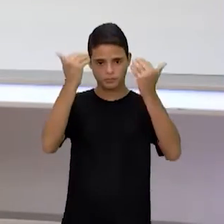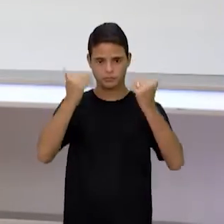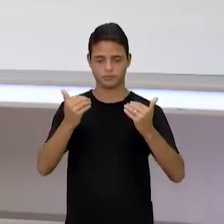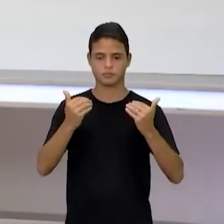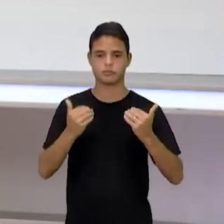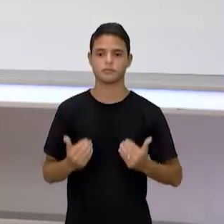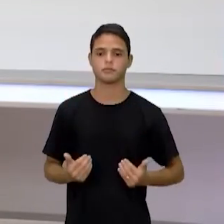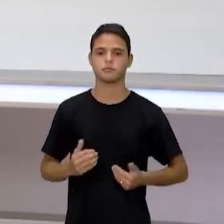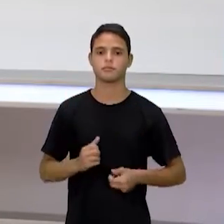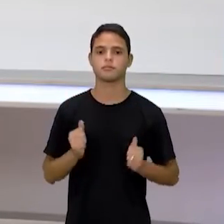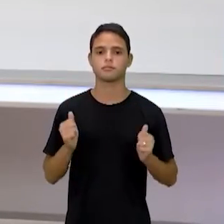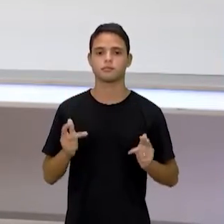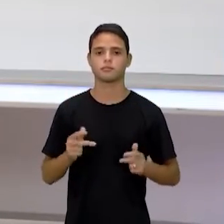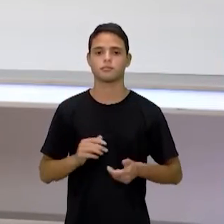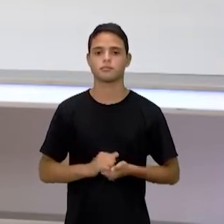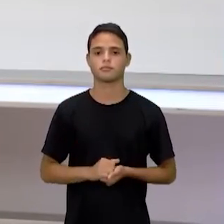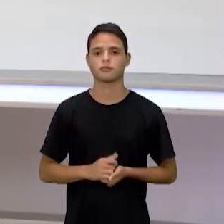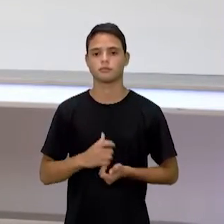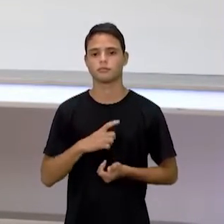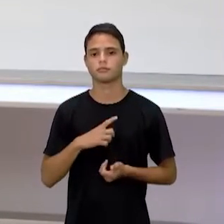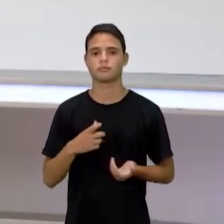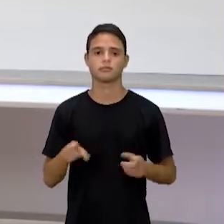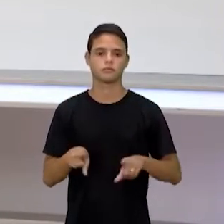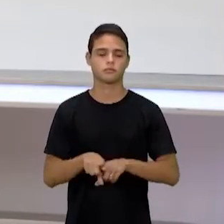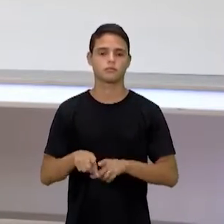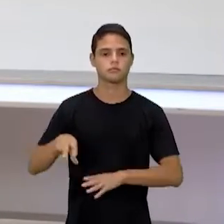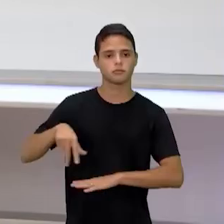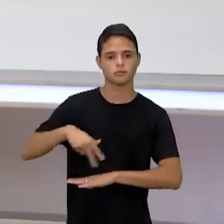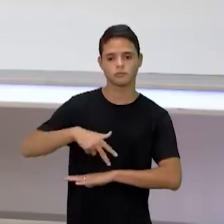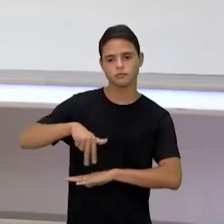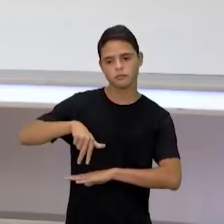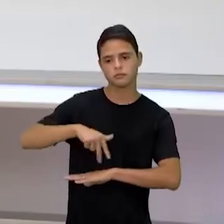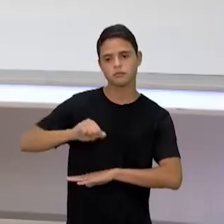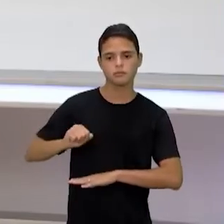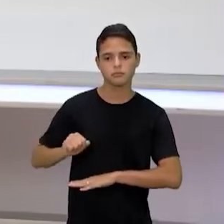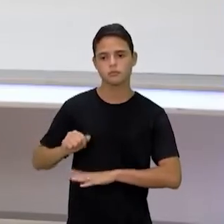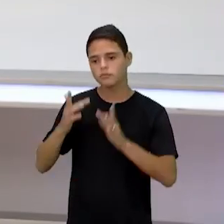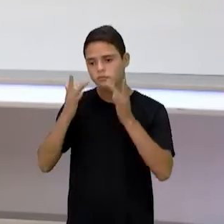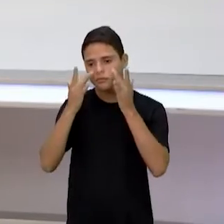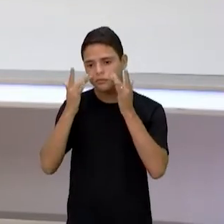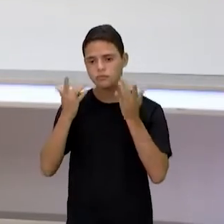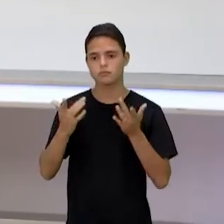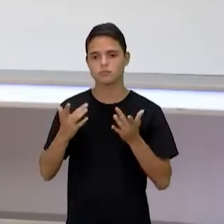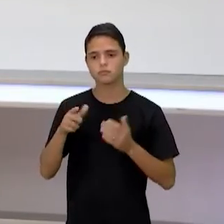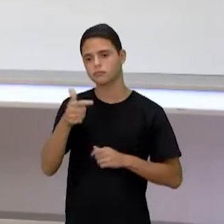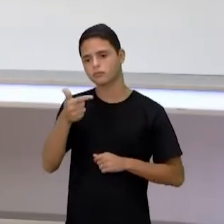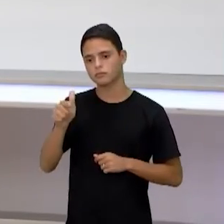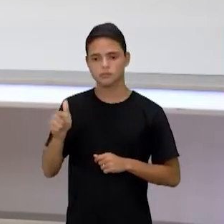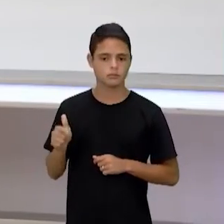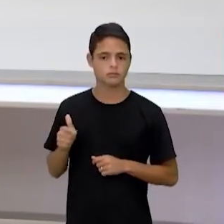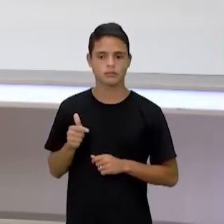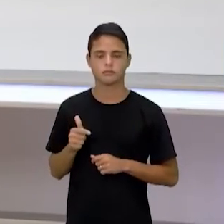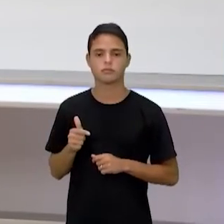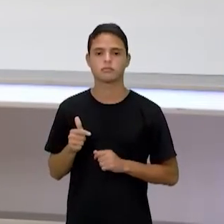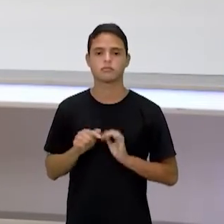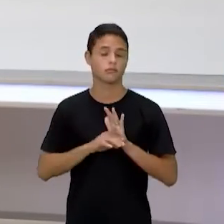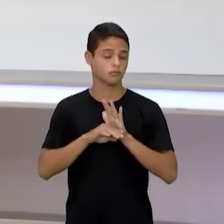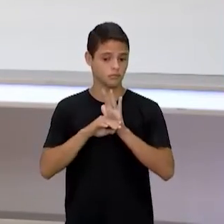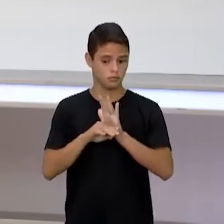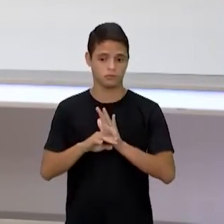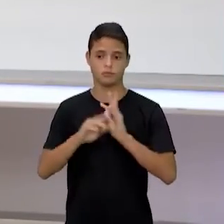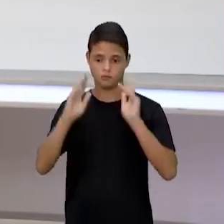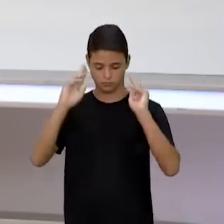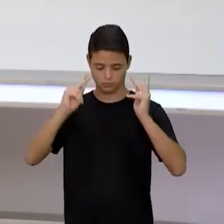arte visual, tá? Mas nós temos aí a dança, o teatro, que sem, né, o suporte físico do corpo não